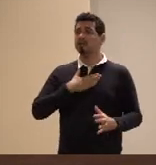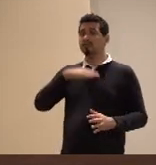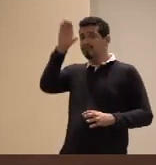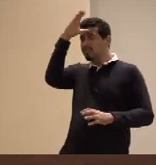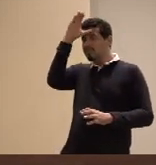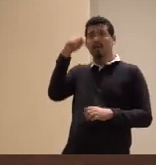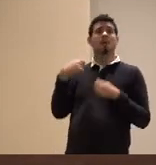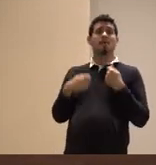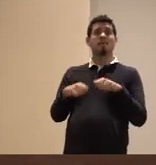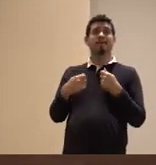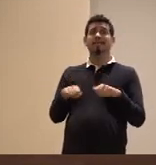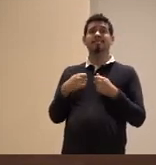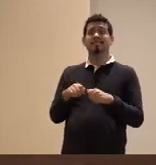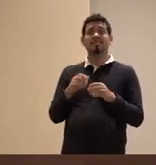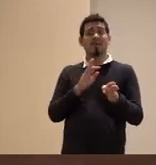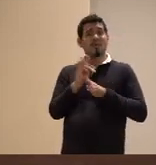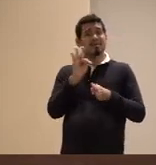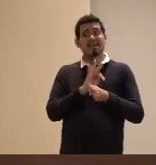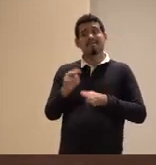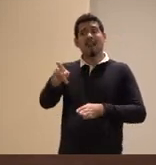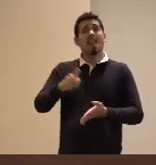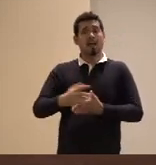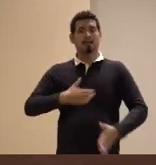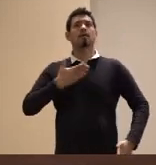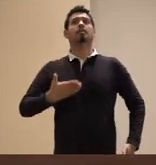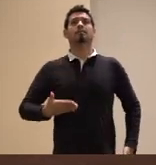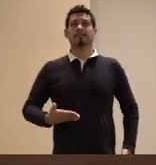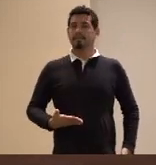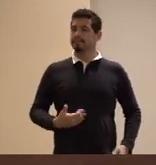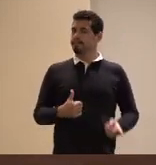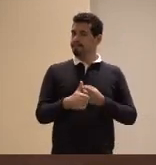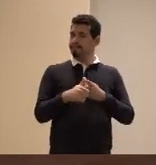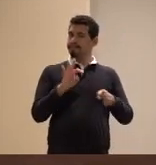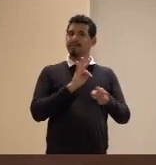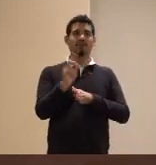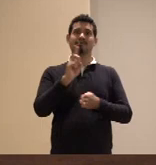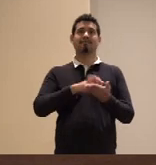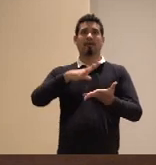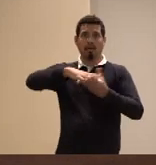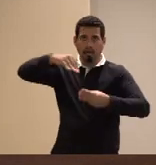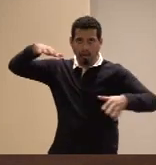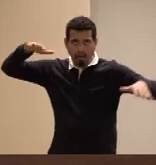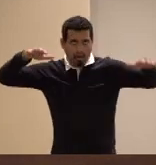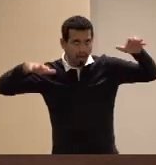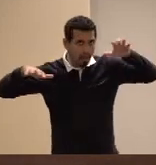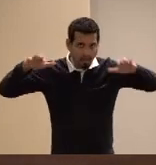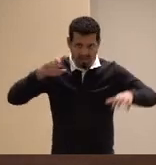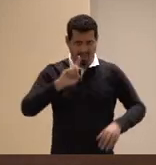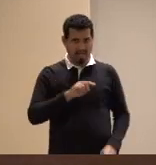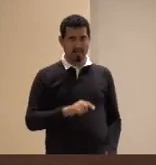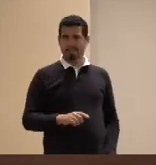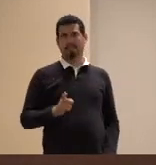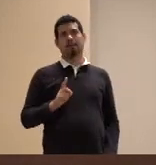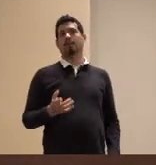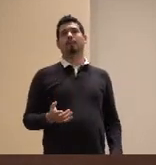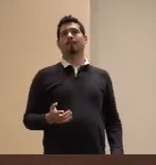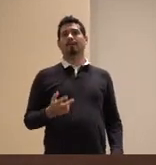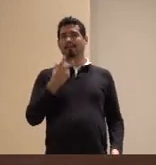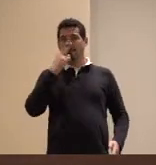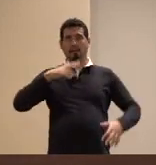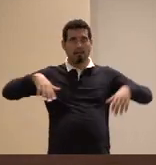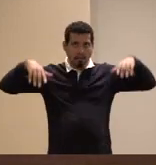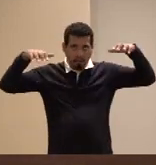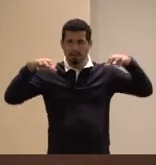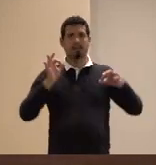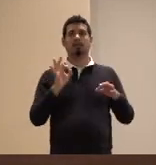e eu preciso que o conselho vá lá dar susto. Bom, primeiro, o conselho não é fantasma. É. Falei: a